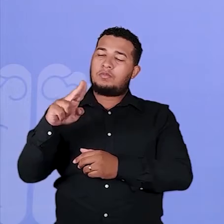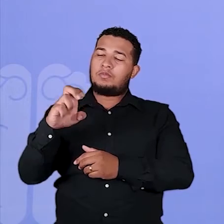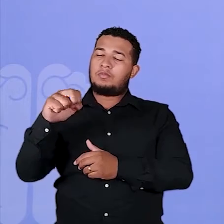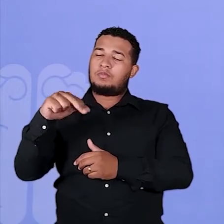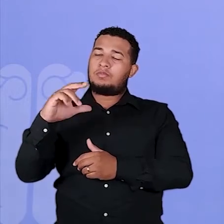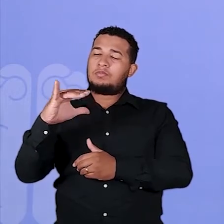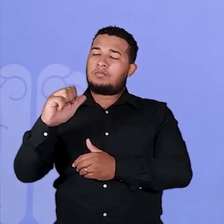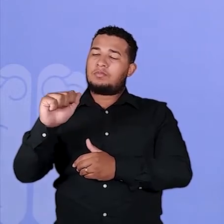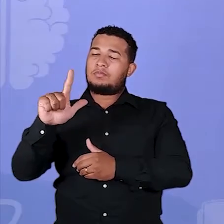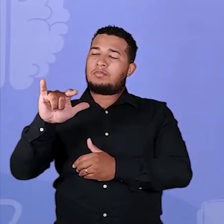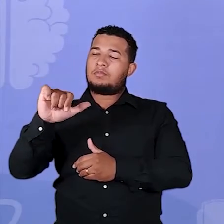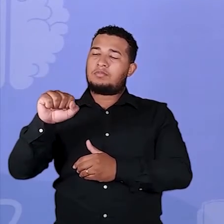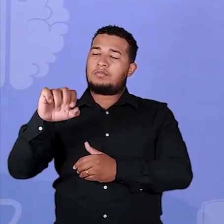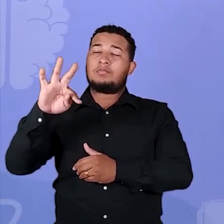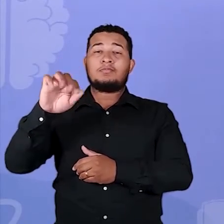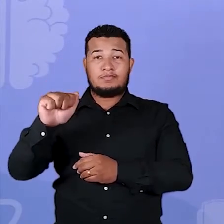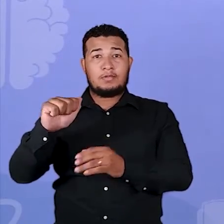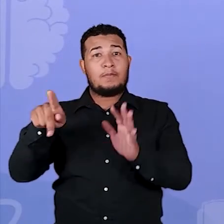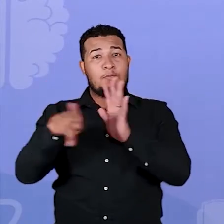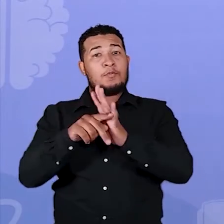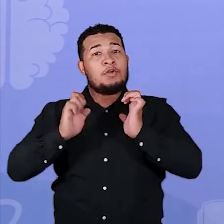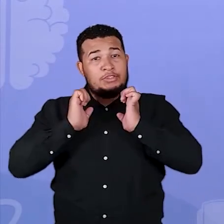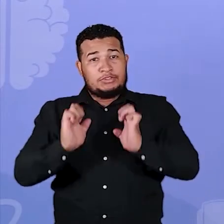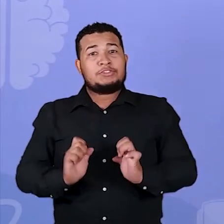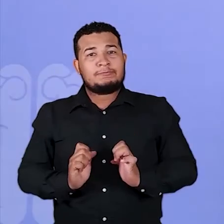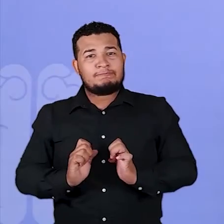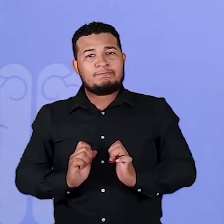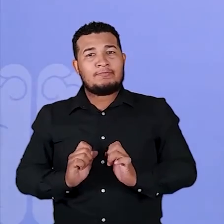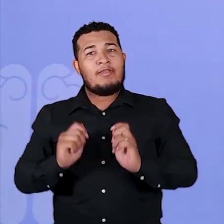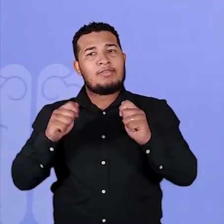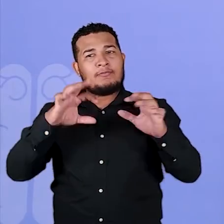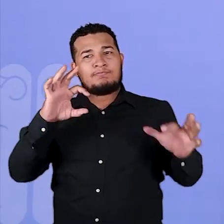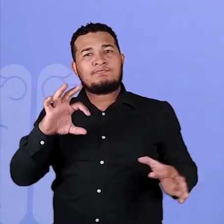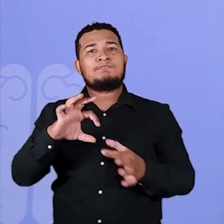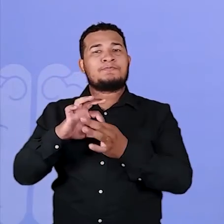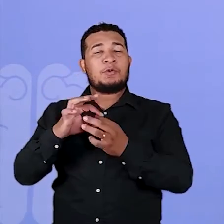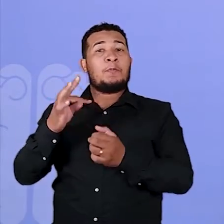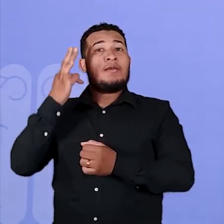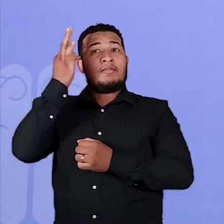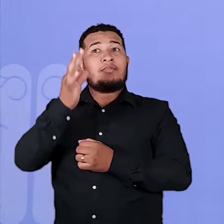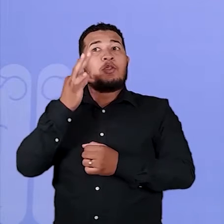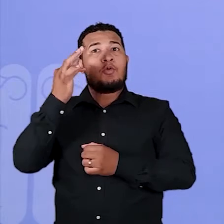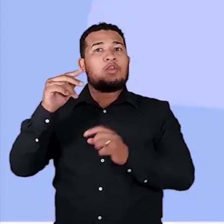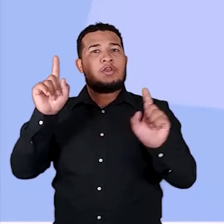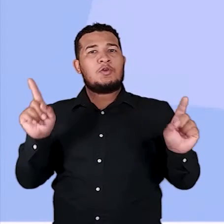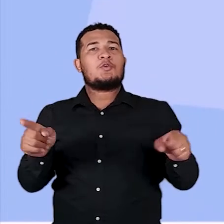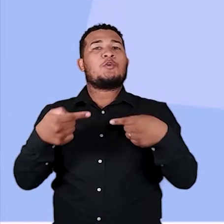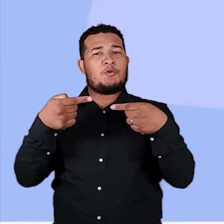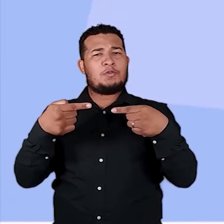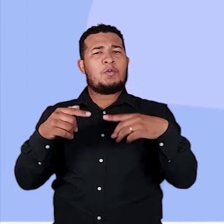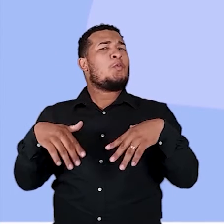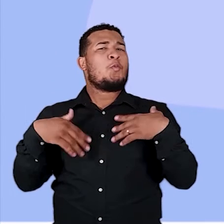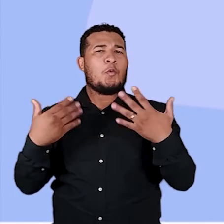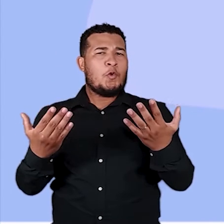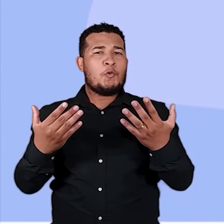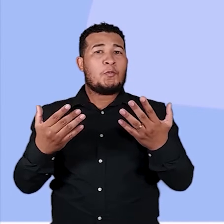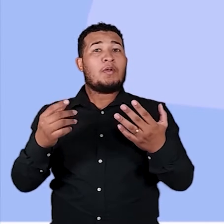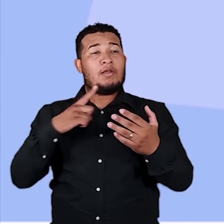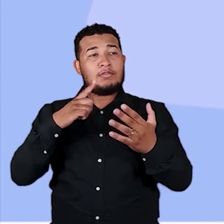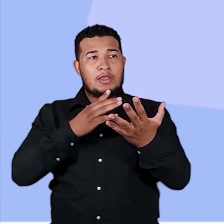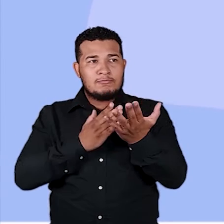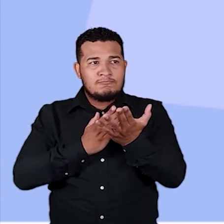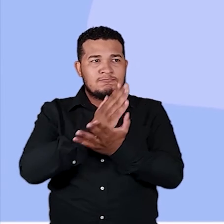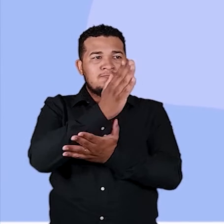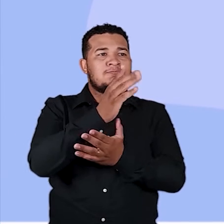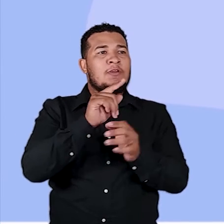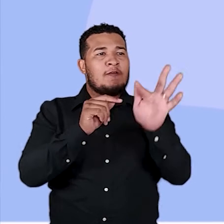consequencialista da ética. E isso leva a gente para uma teoria oposta ao do Bentham. Existe um